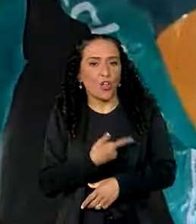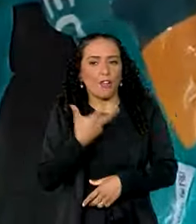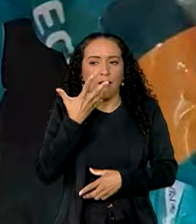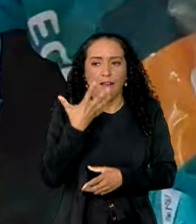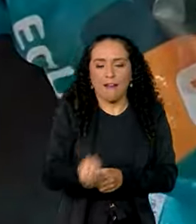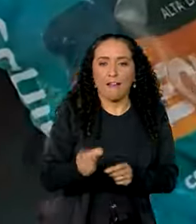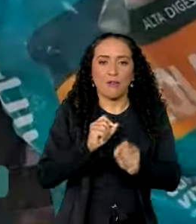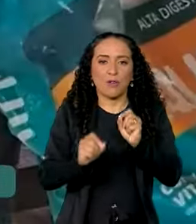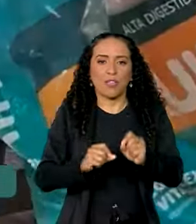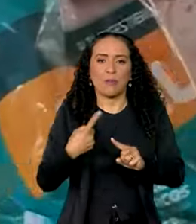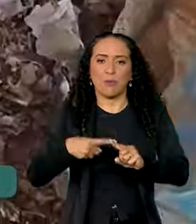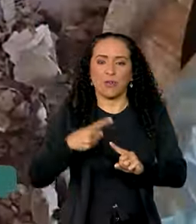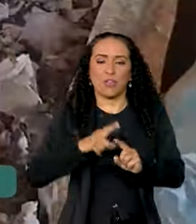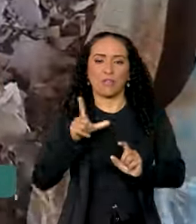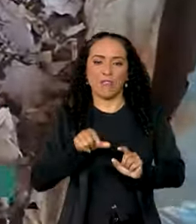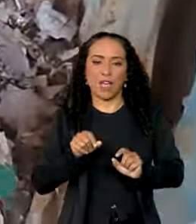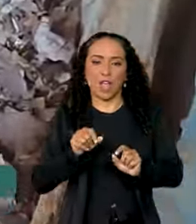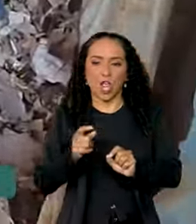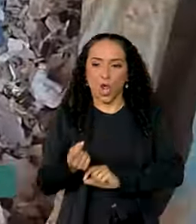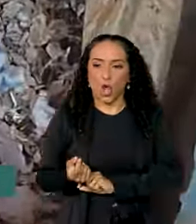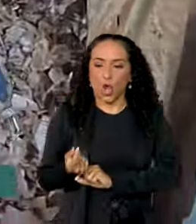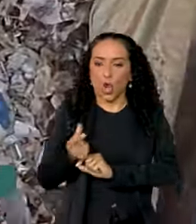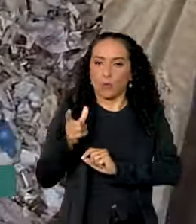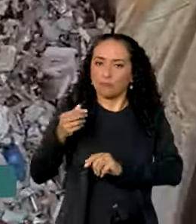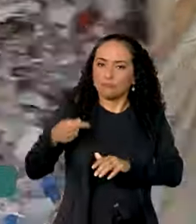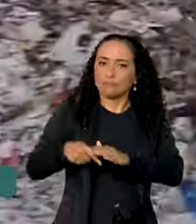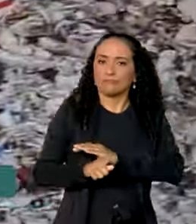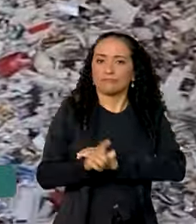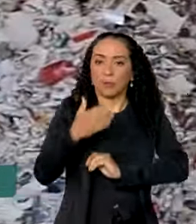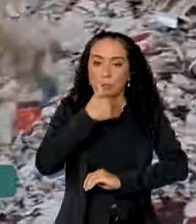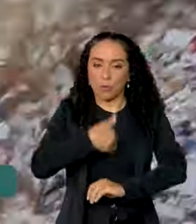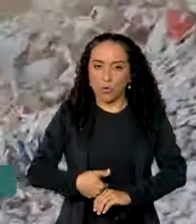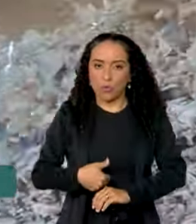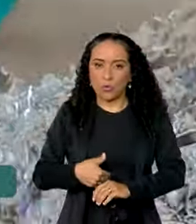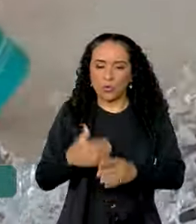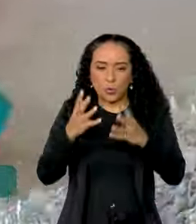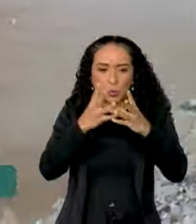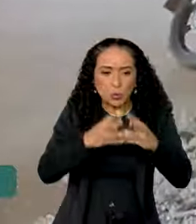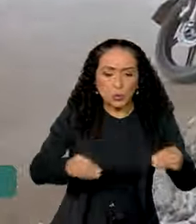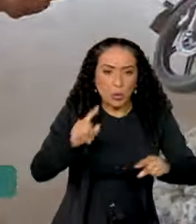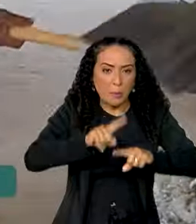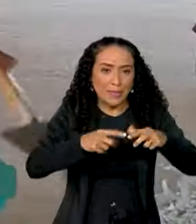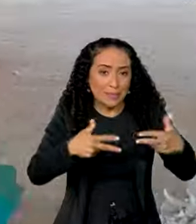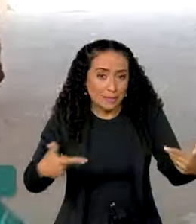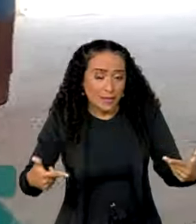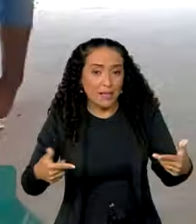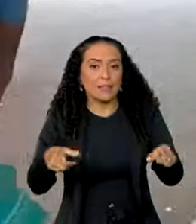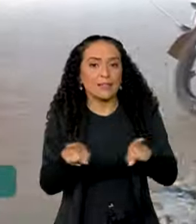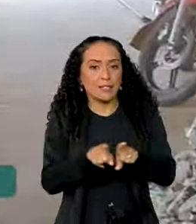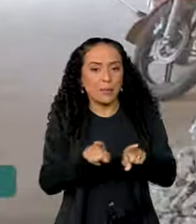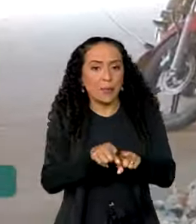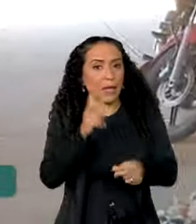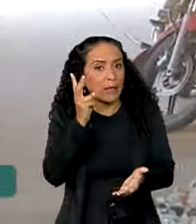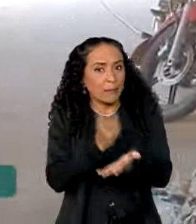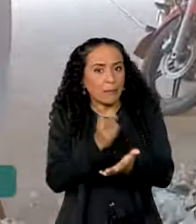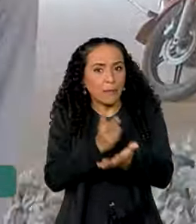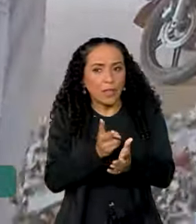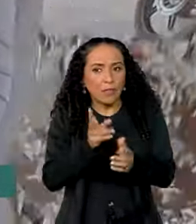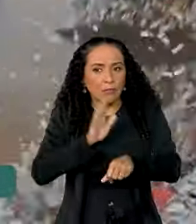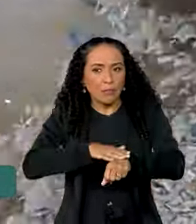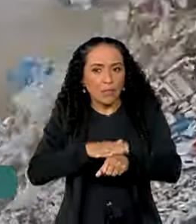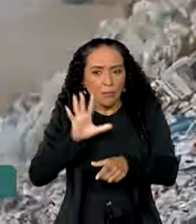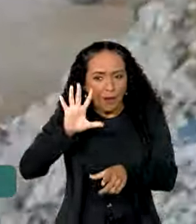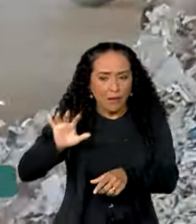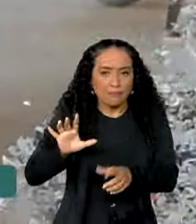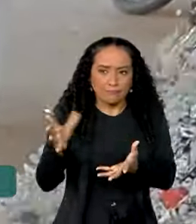ganhar Por quê a gente iria economizar dinheiro público e destruindo materiais e ao mesmo tempo a gente ia ganhar